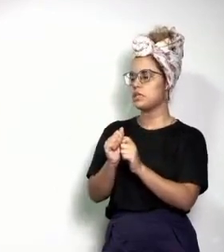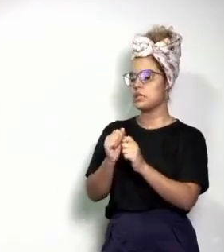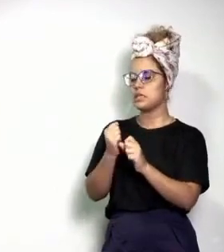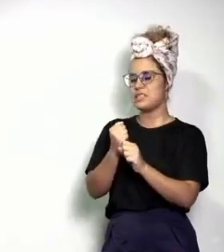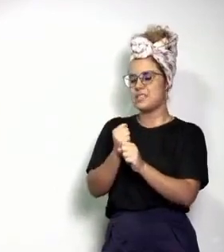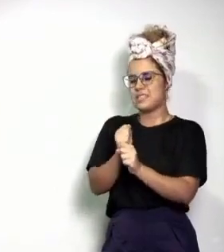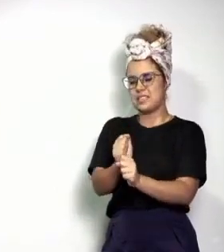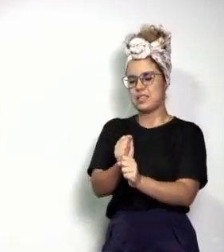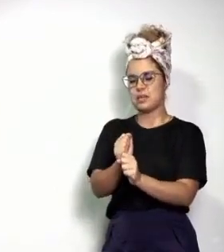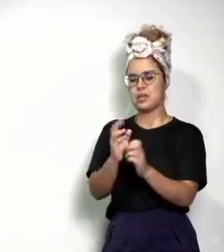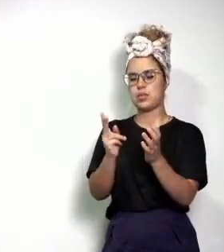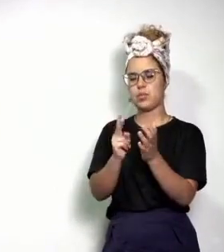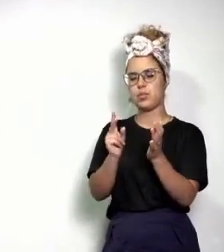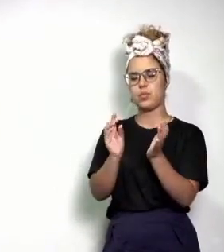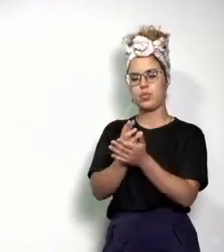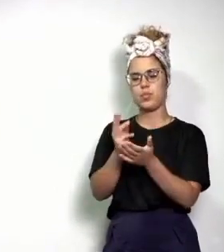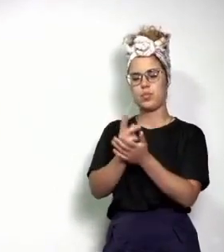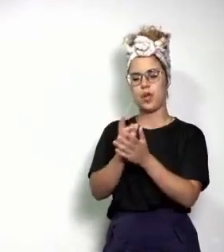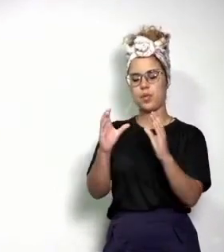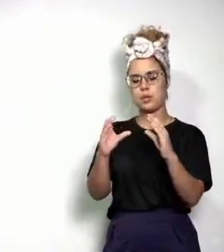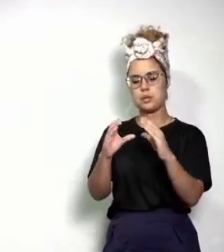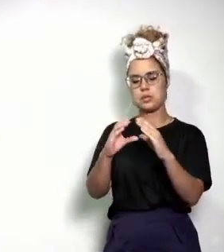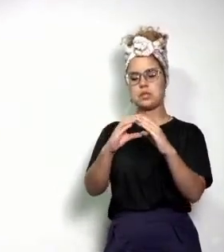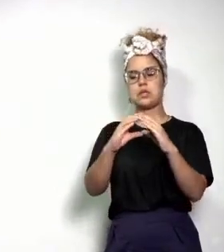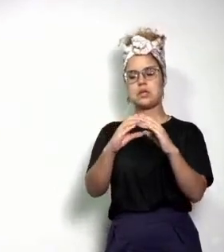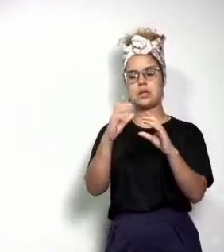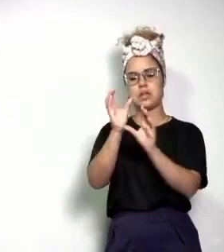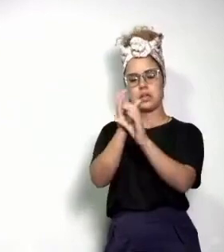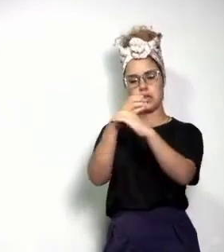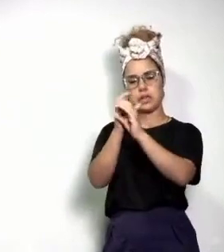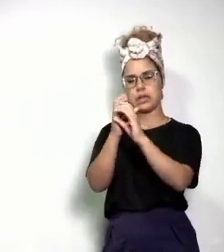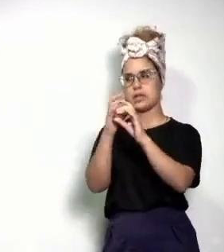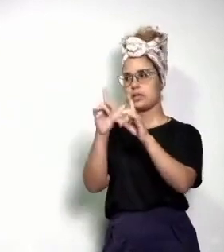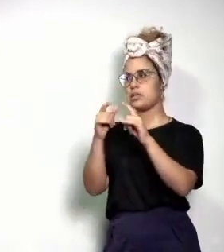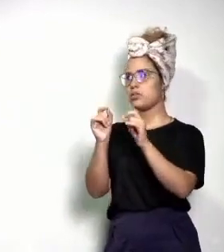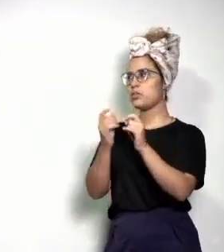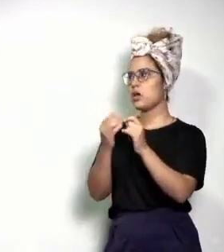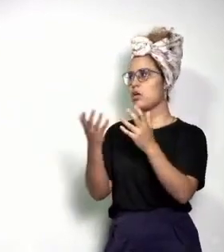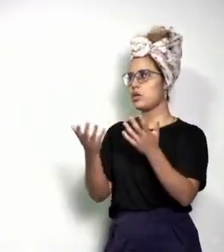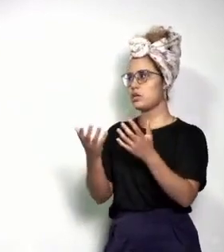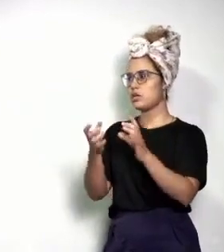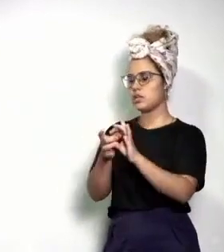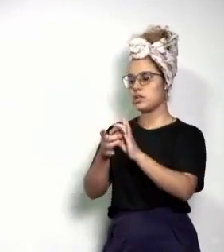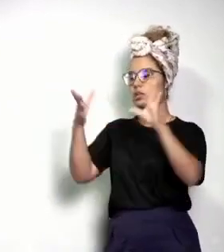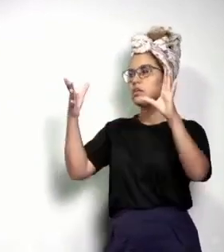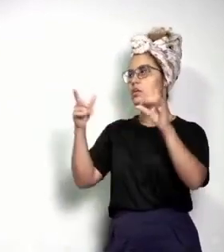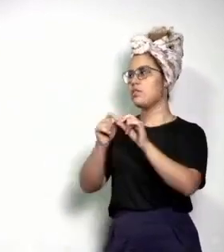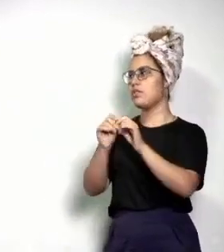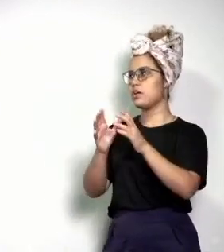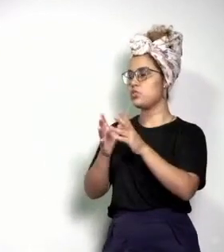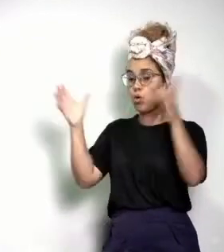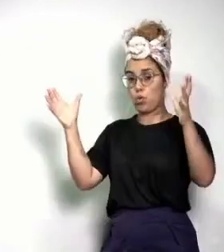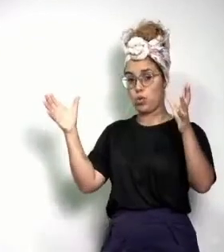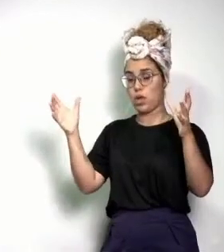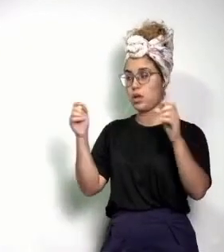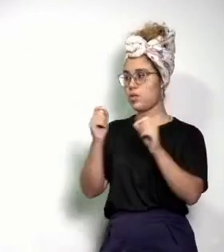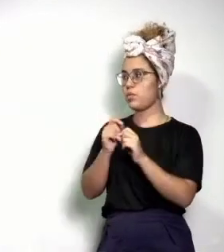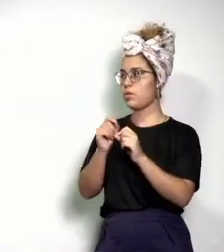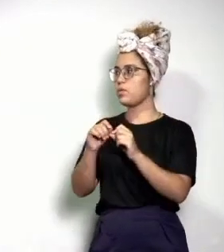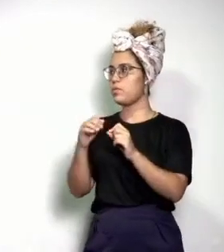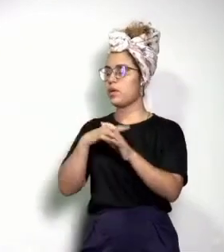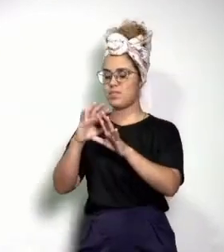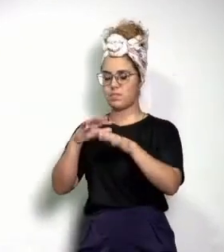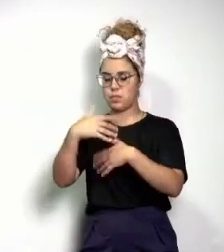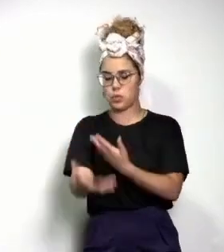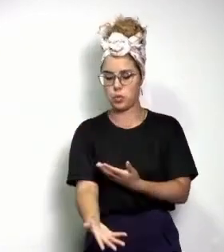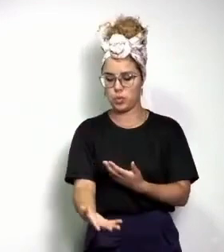no, na lente, no bocal da lente. Então, vocês, assim que vocês soltarem um pouco, ele já vai estar solto o suficiente na lente a ponto de